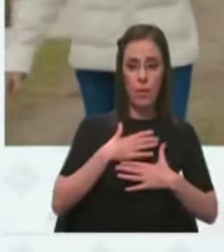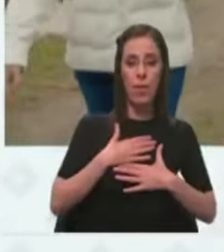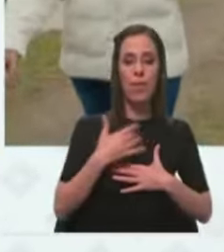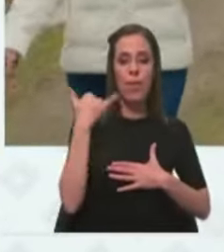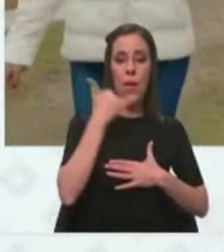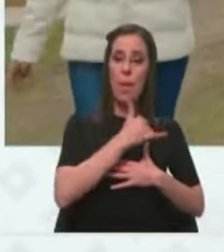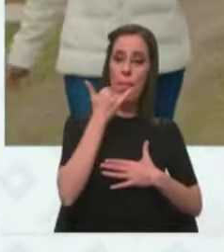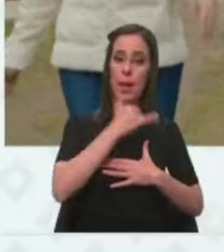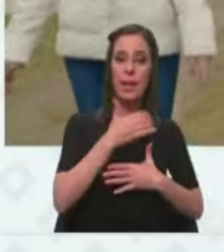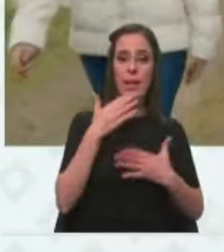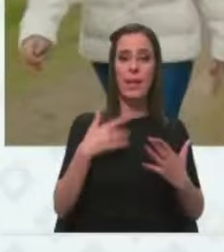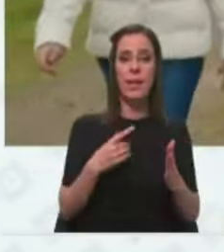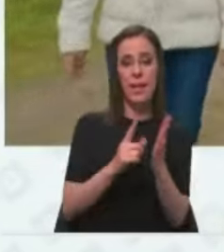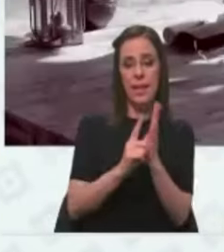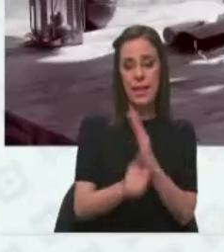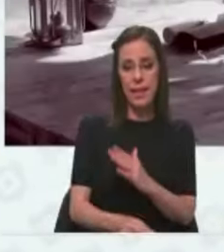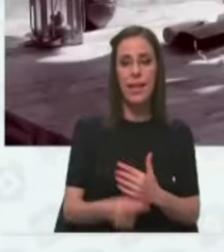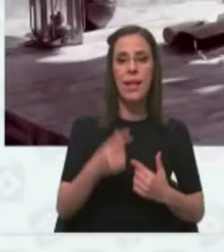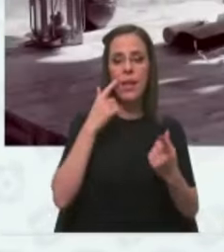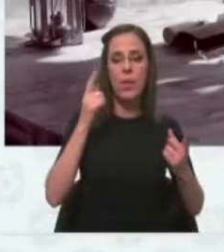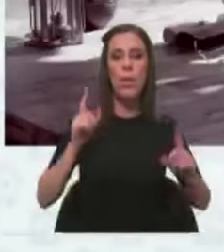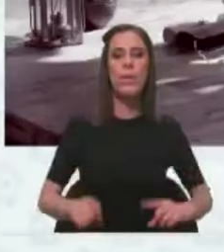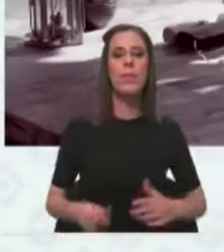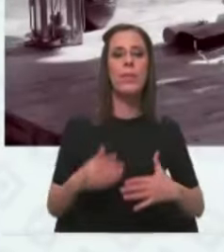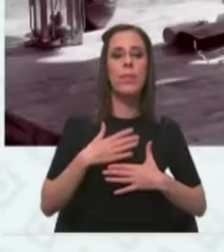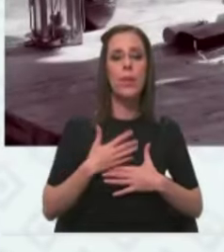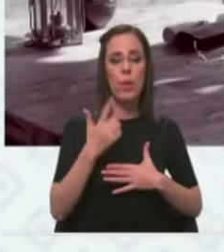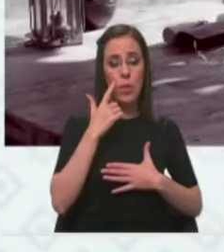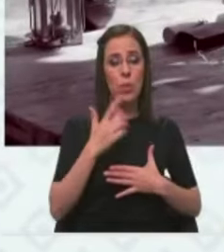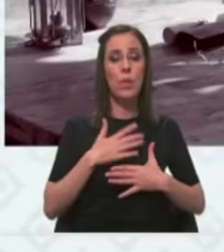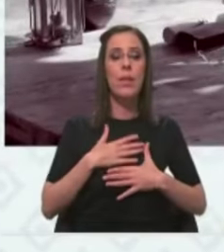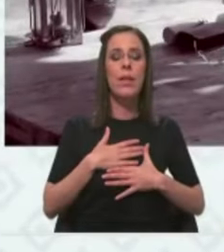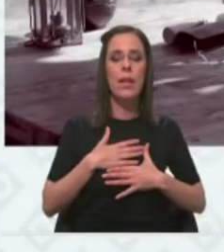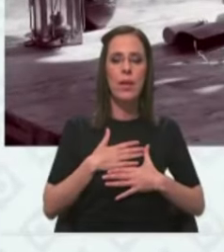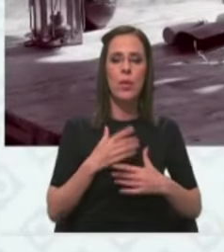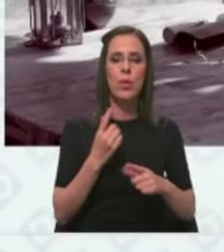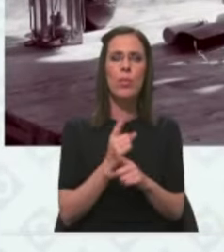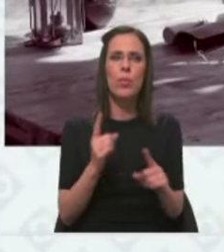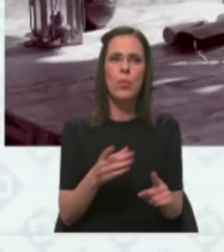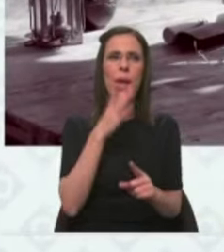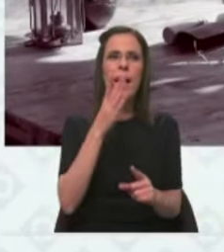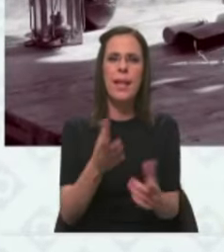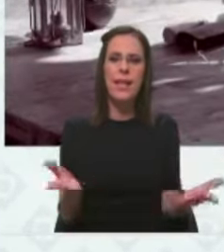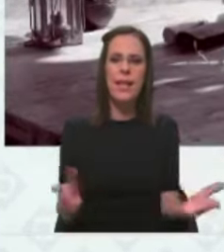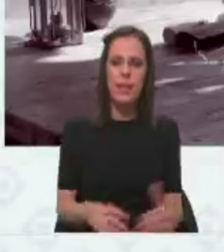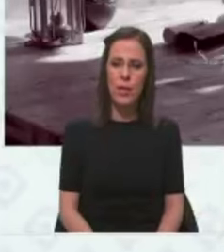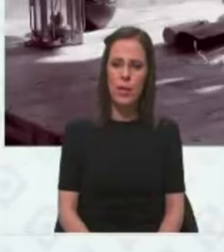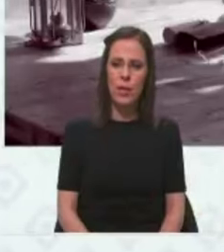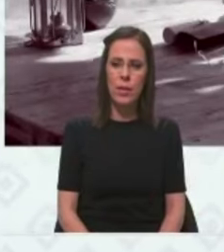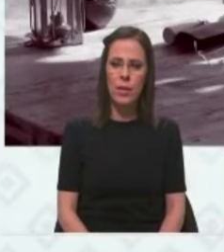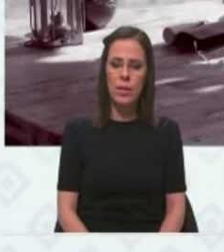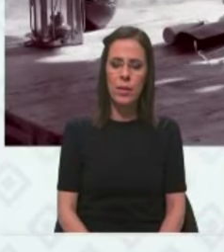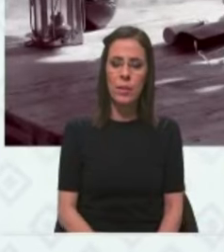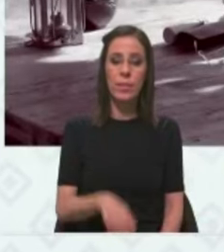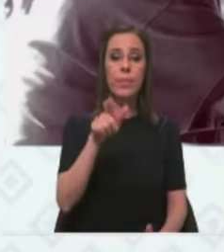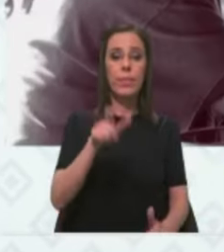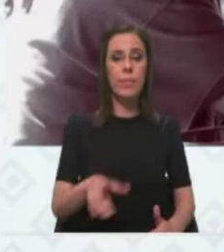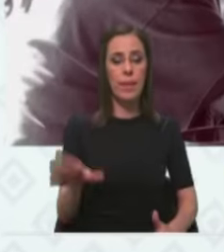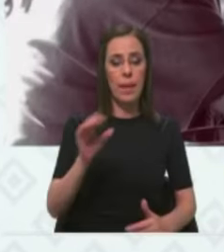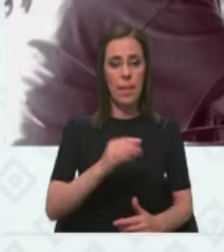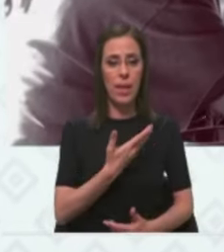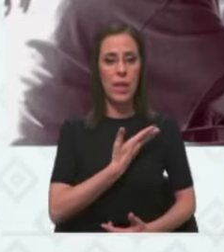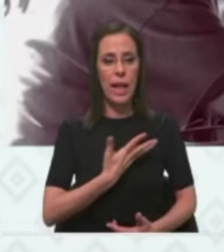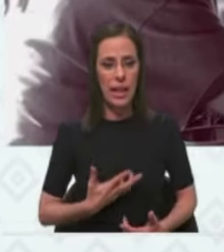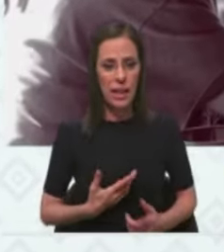alegria na verdade eu saí e fiquei outra vez lá está o Pedro que eu conheço que tive que fal Mas porque é que dizes isso porque porque és uma pessoa mais